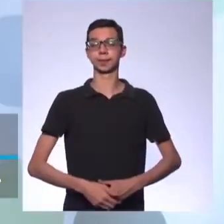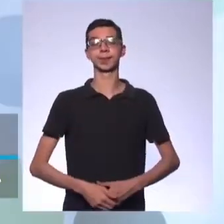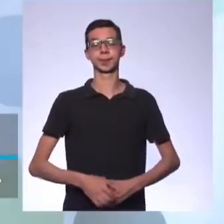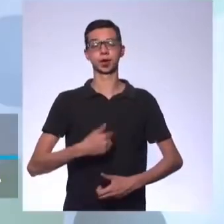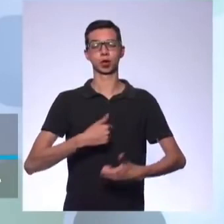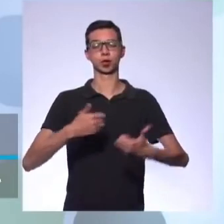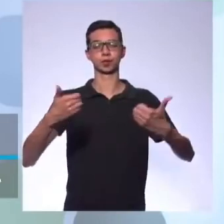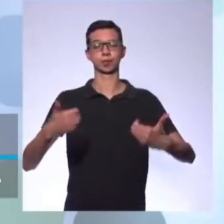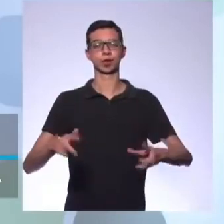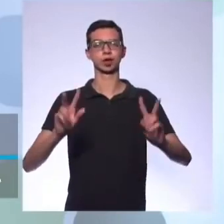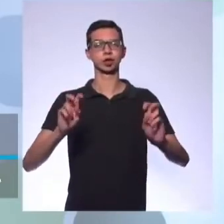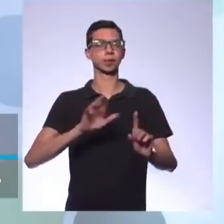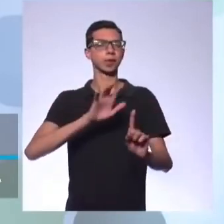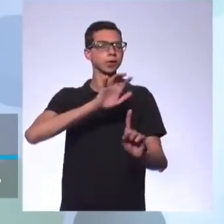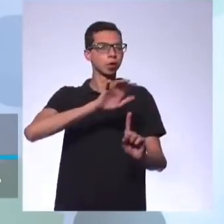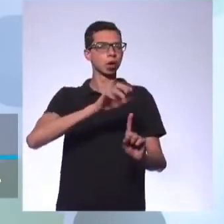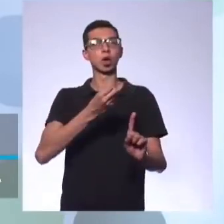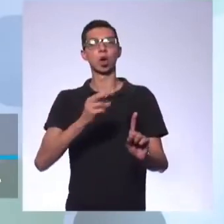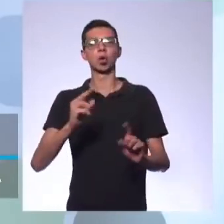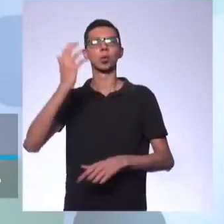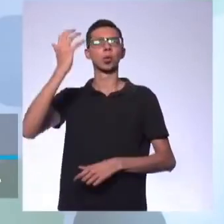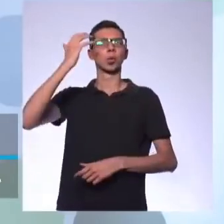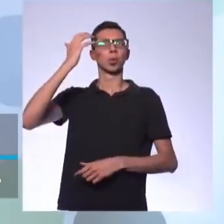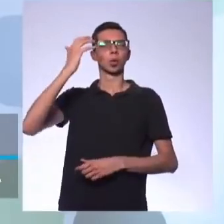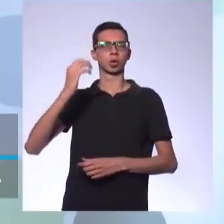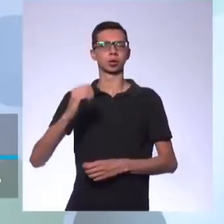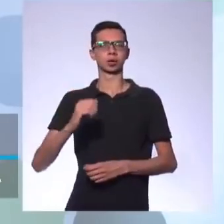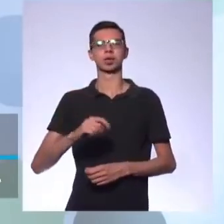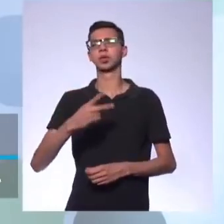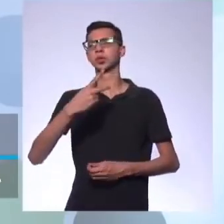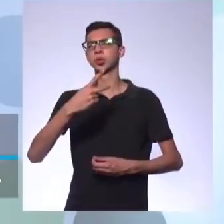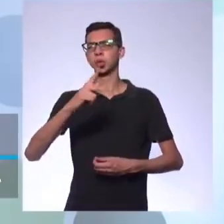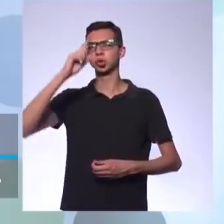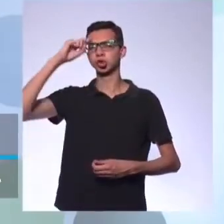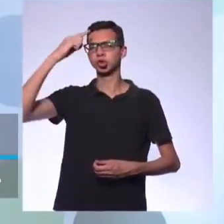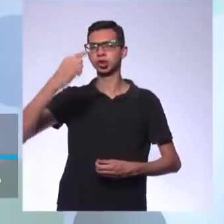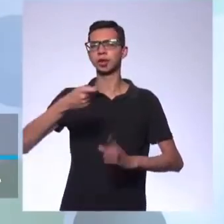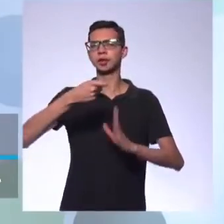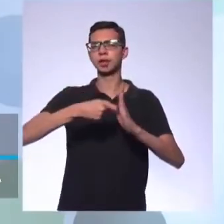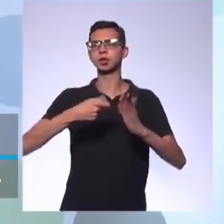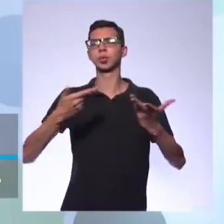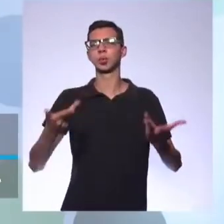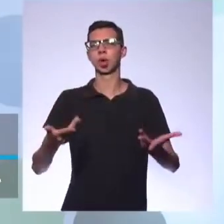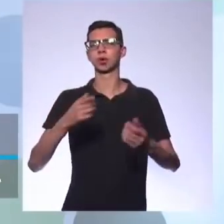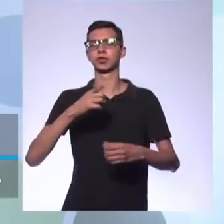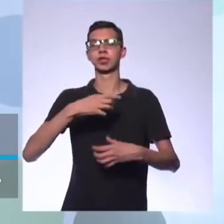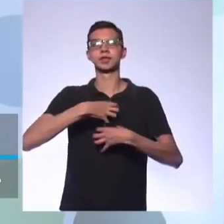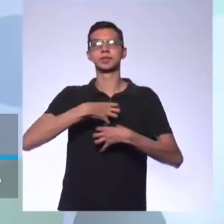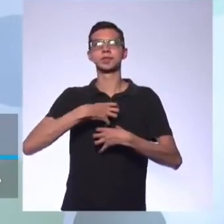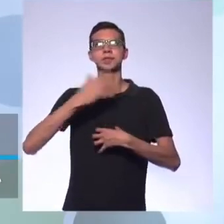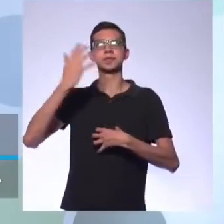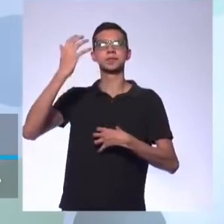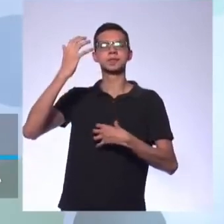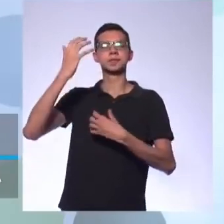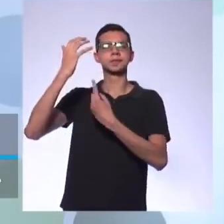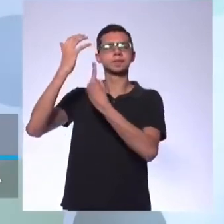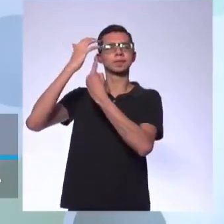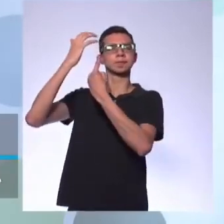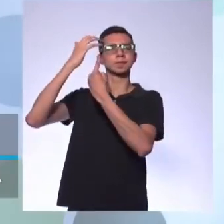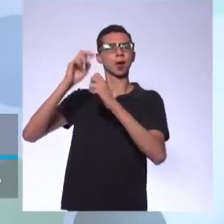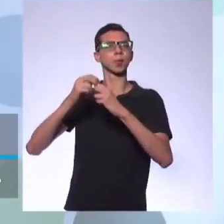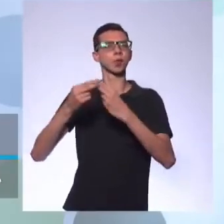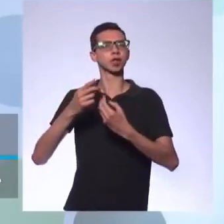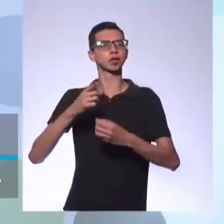só, quais textos te influenciam no dia a dia? Tanto textos, músicas, livros, poemas.